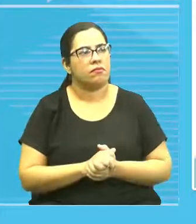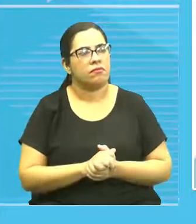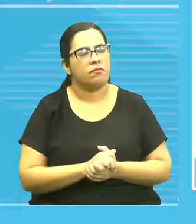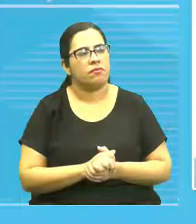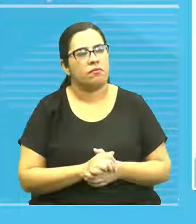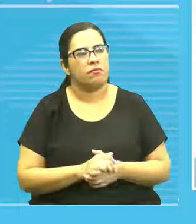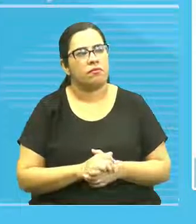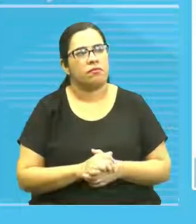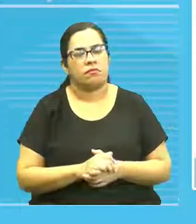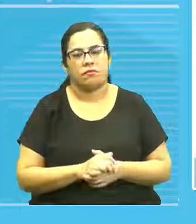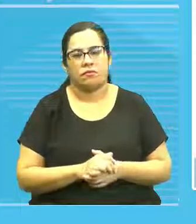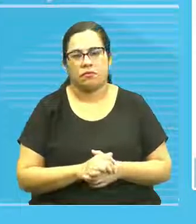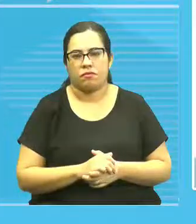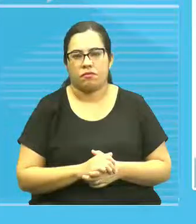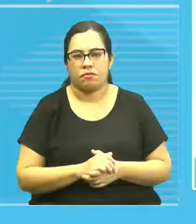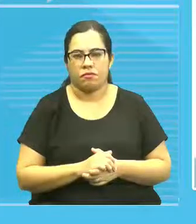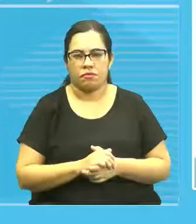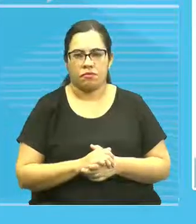Então,